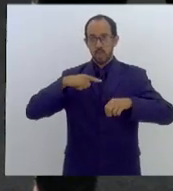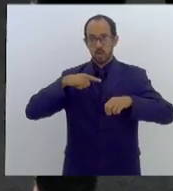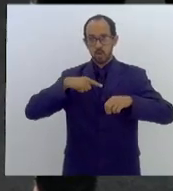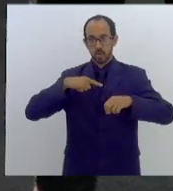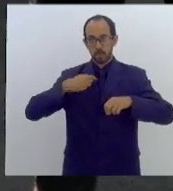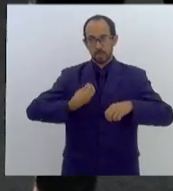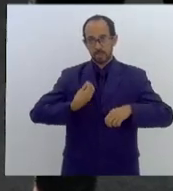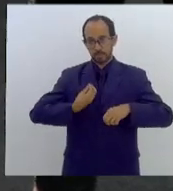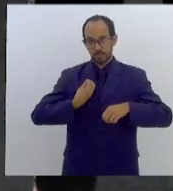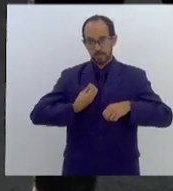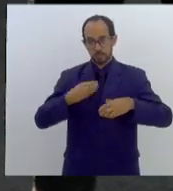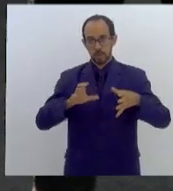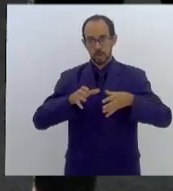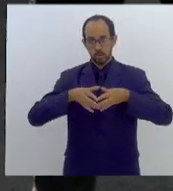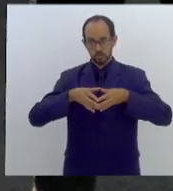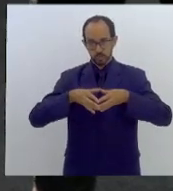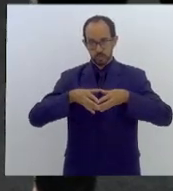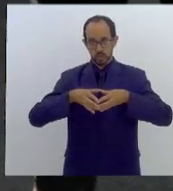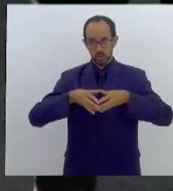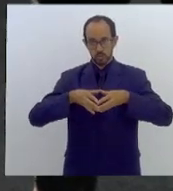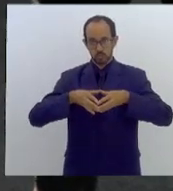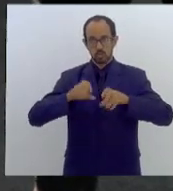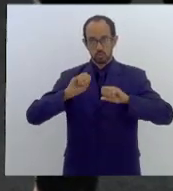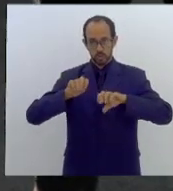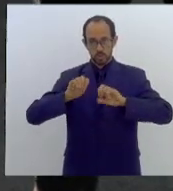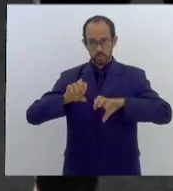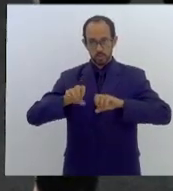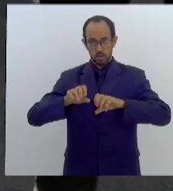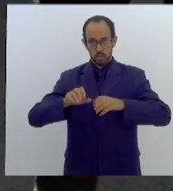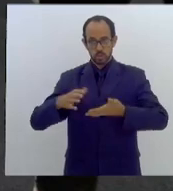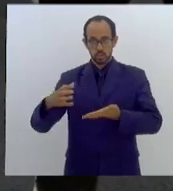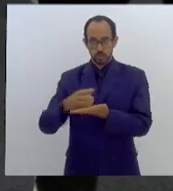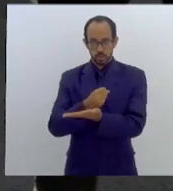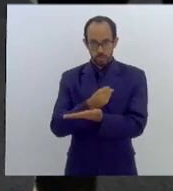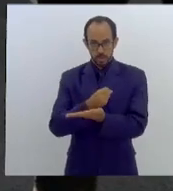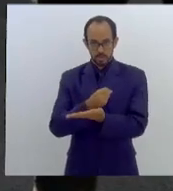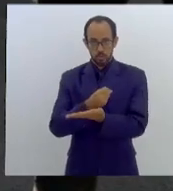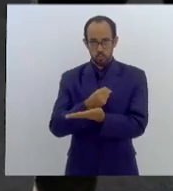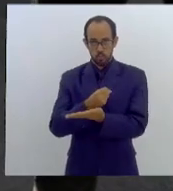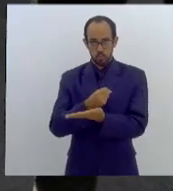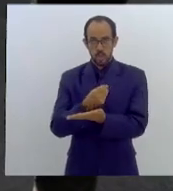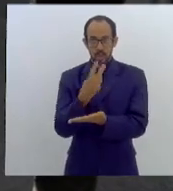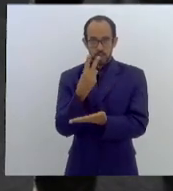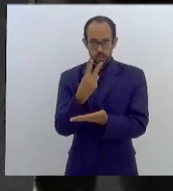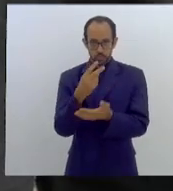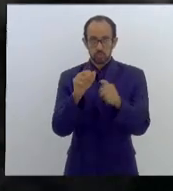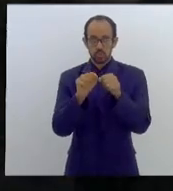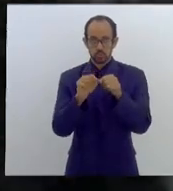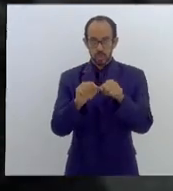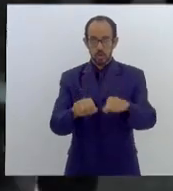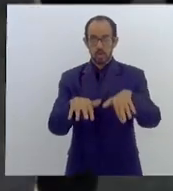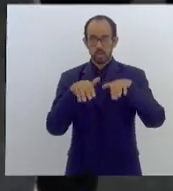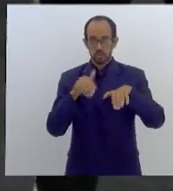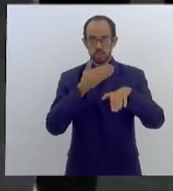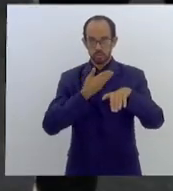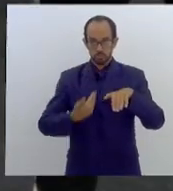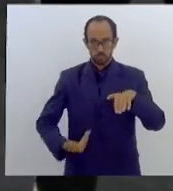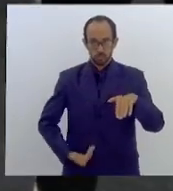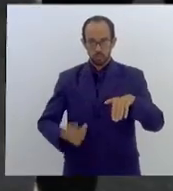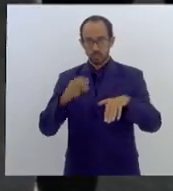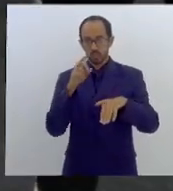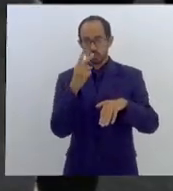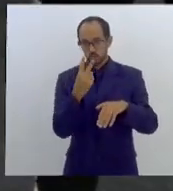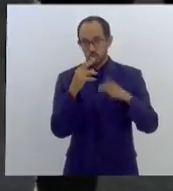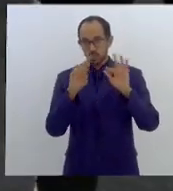e na Comissão de Tributação. E que as duas comissões produziram 2 audiências públicas e 2